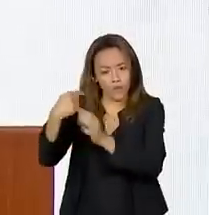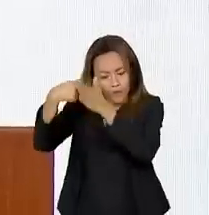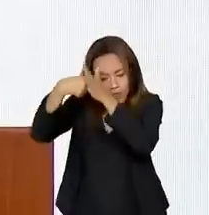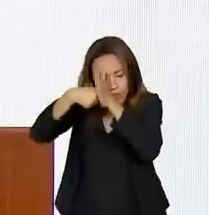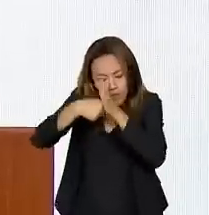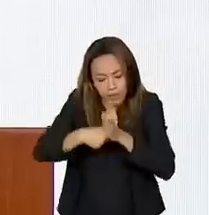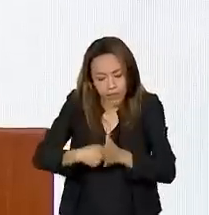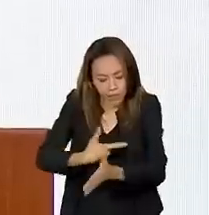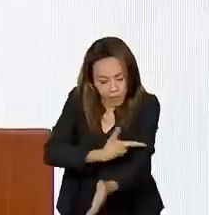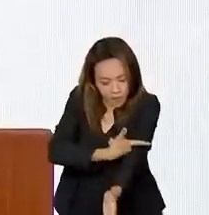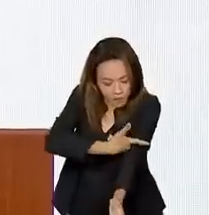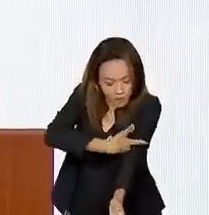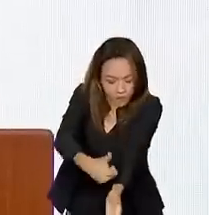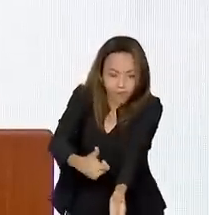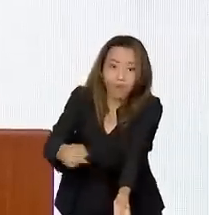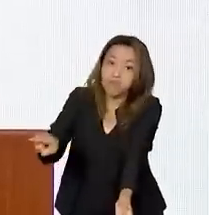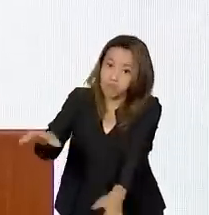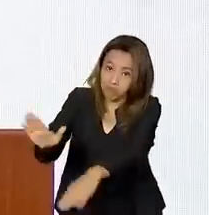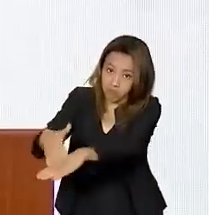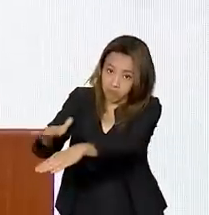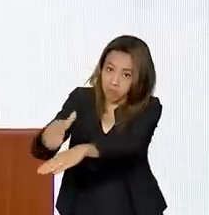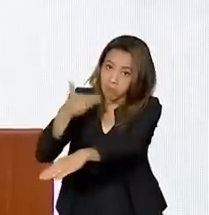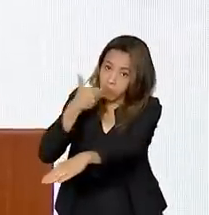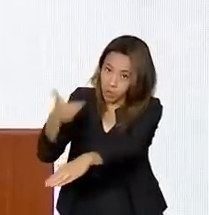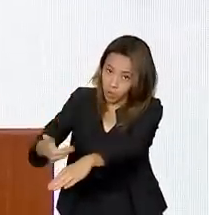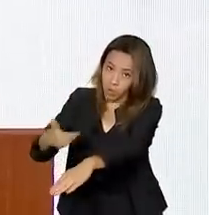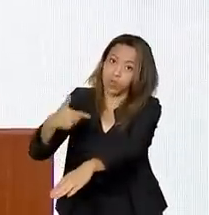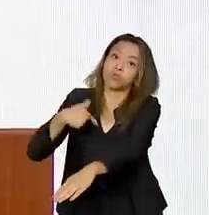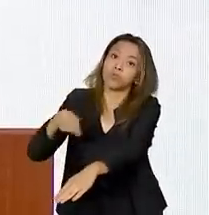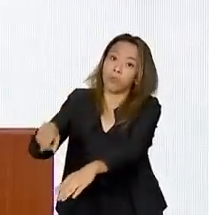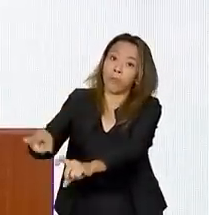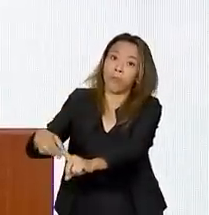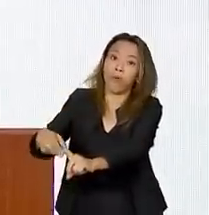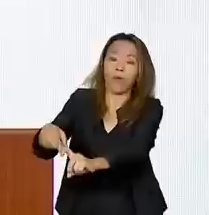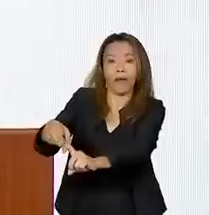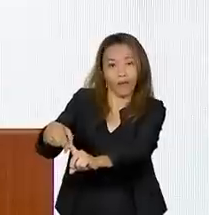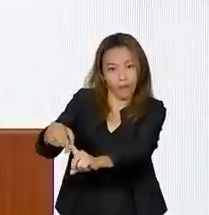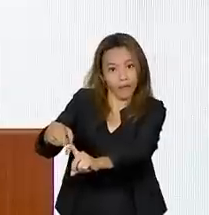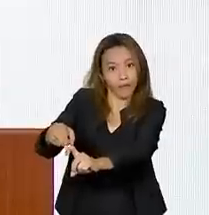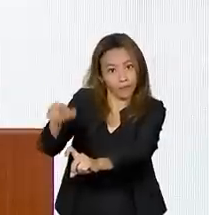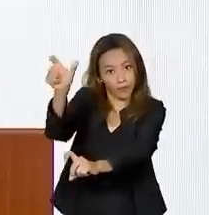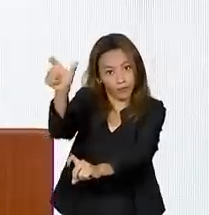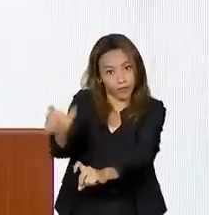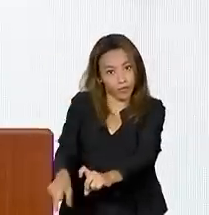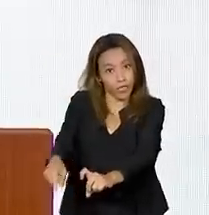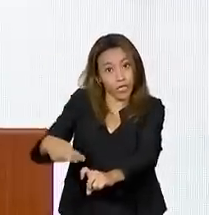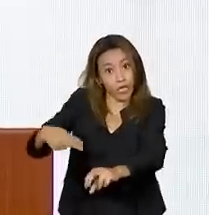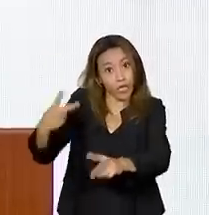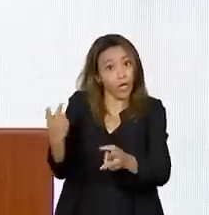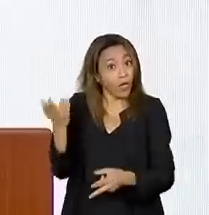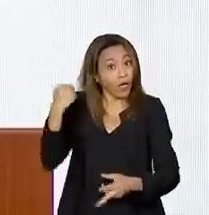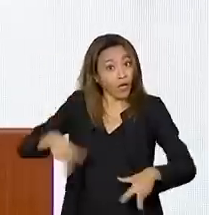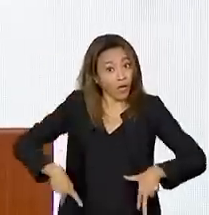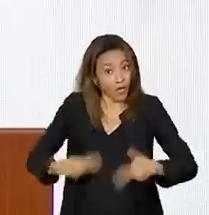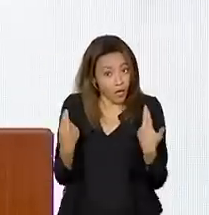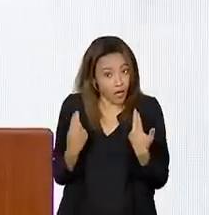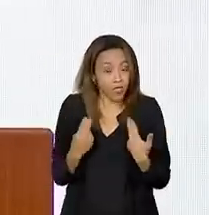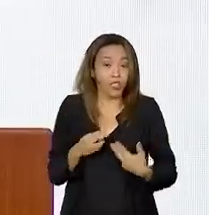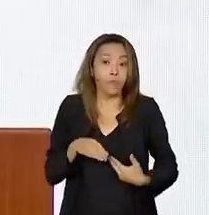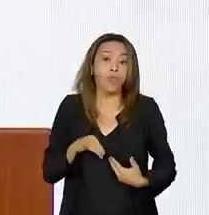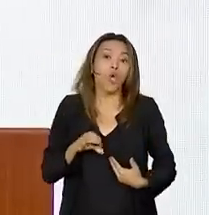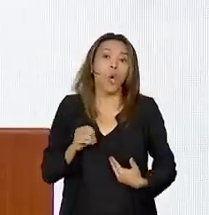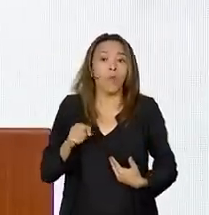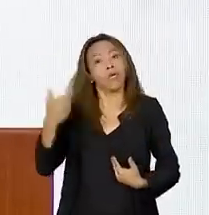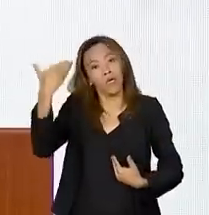de sangue solicitado pela minha médica, que eu ia operar de um mioma, que eu era portadora